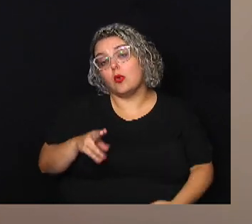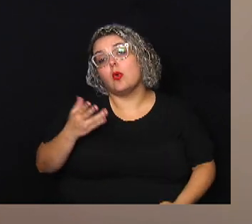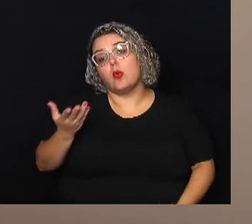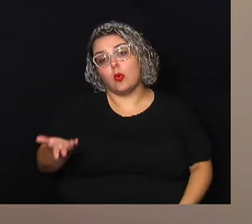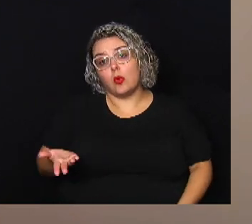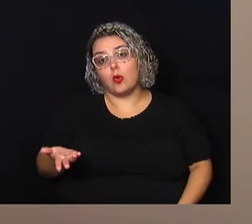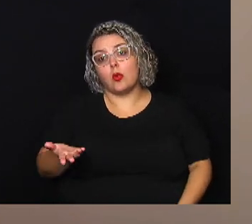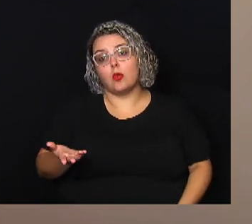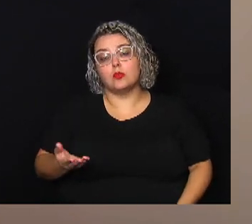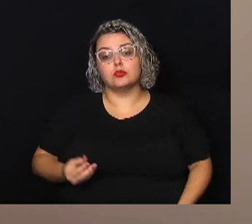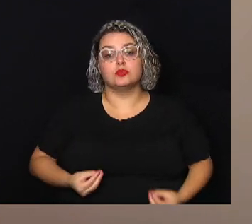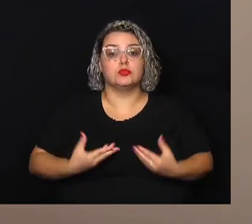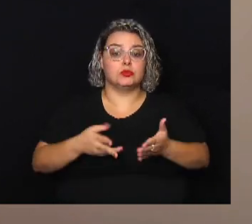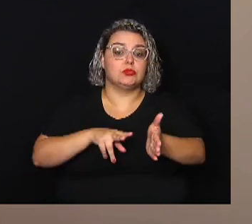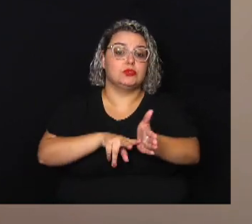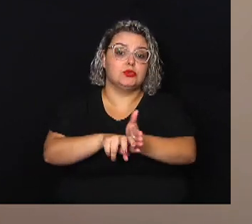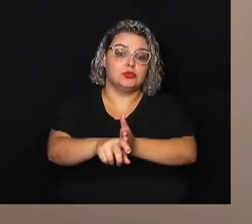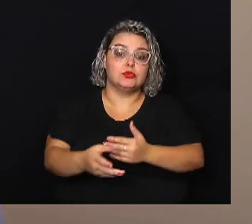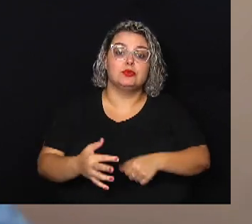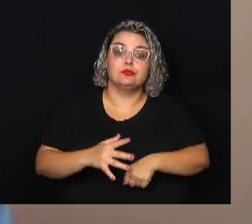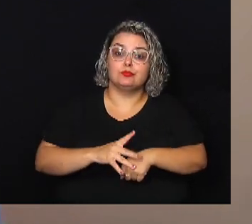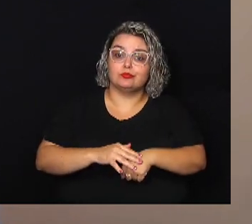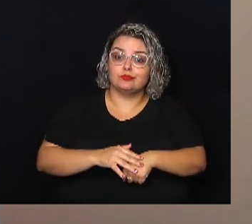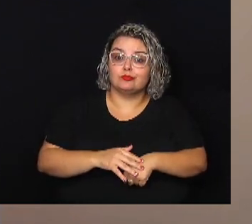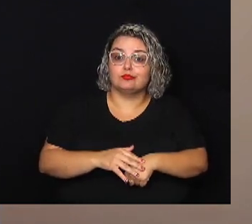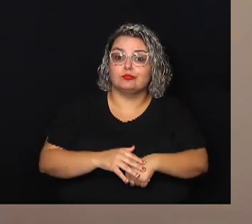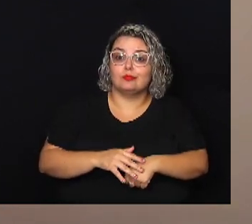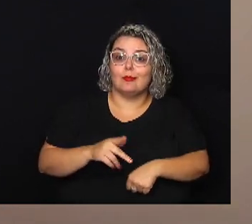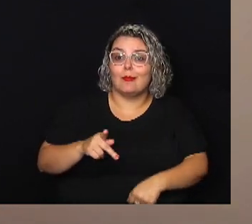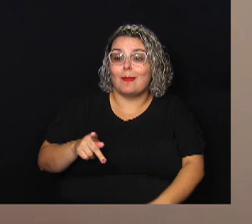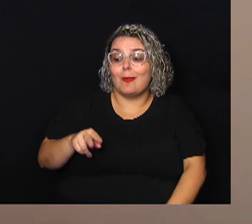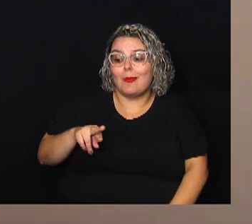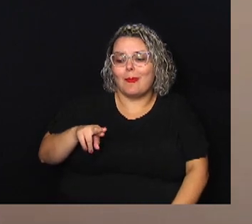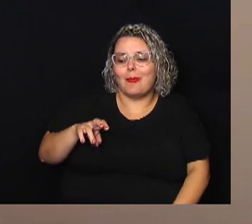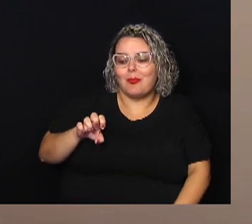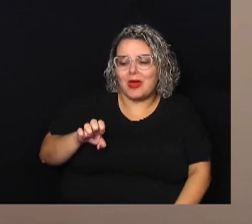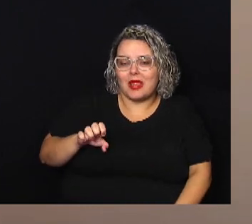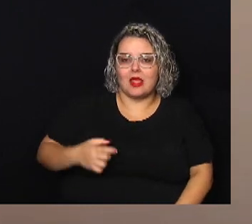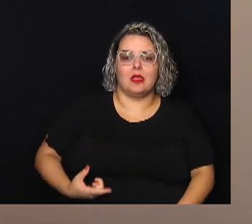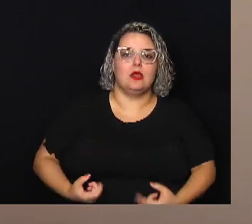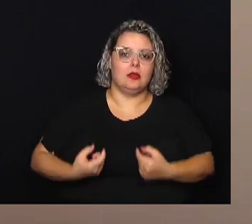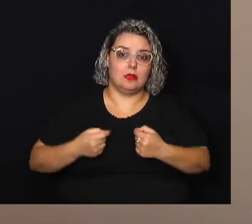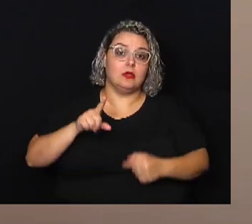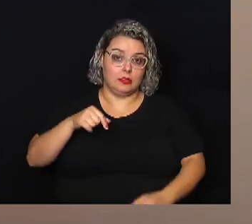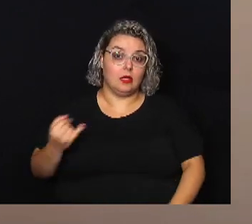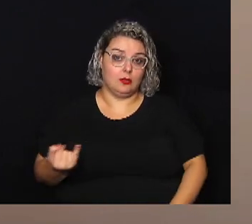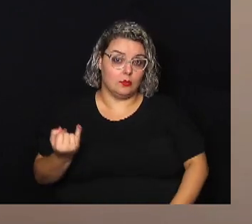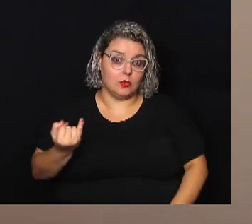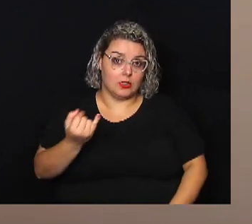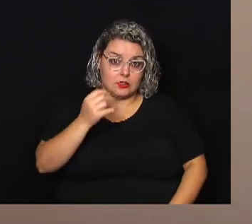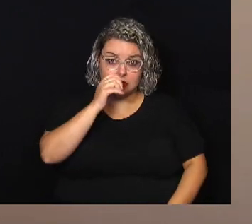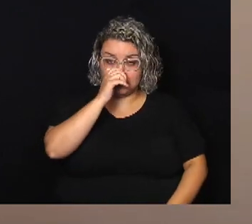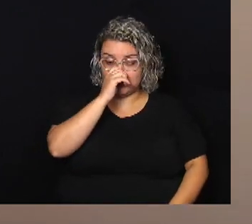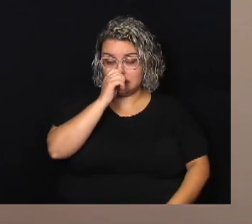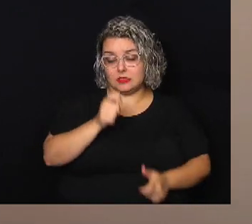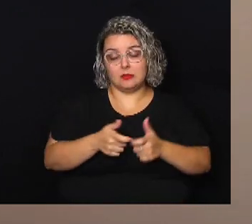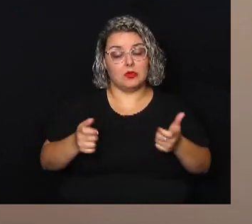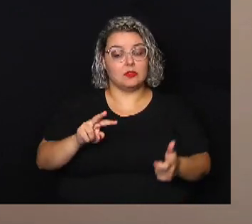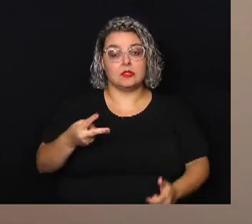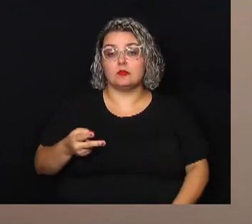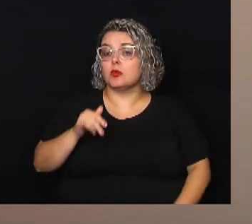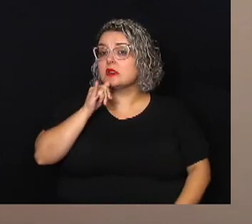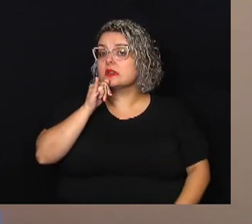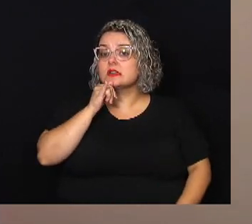o diagnóstico da doença numa fase pré-câncer, o que também é muito importante, que na maioria das vezes, por exemplo,